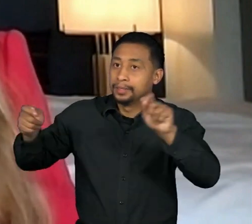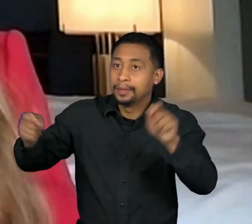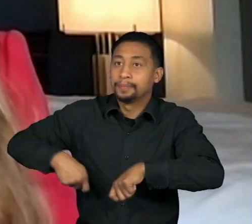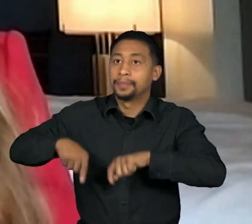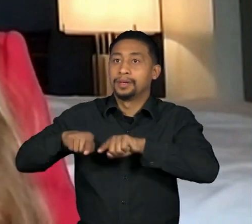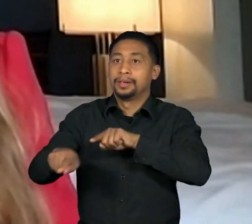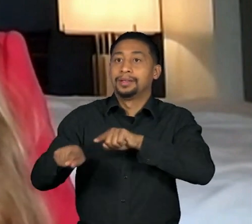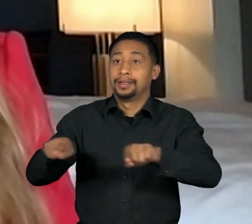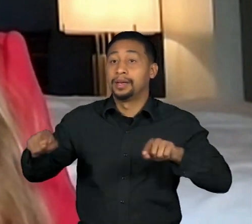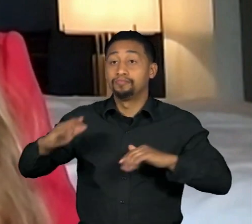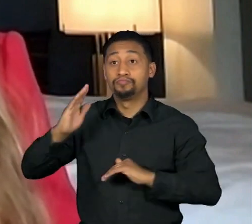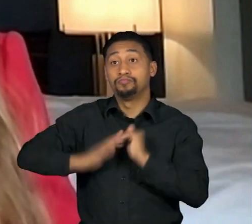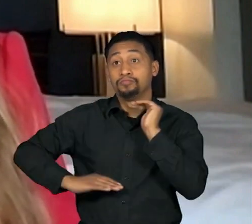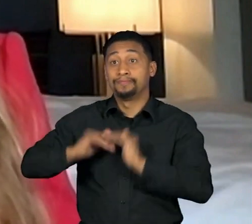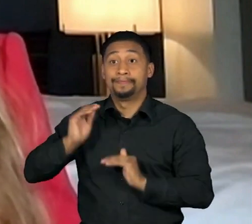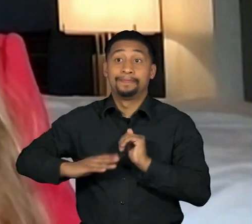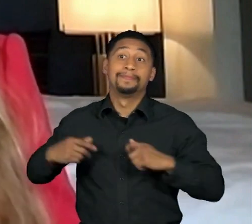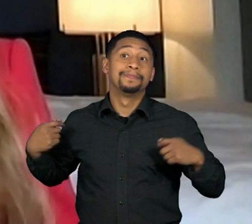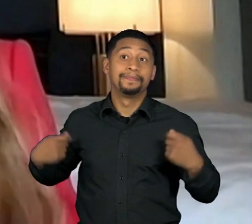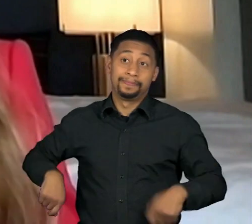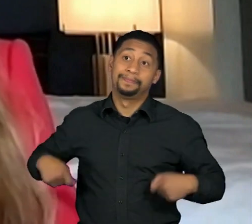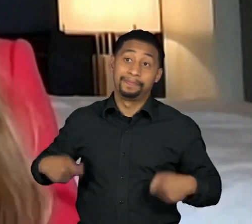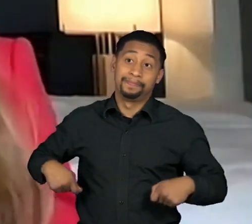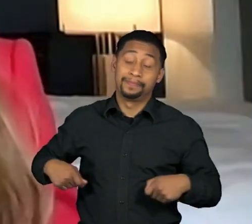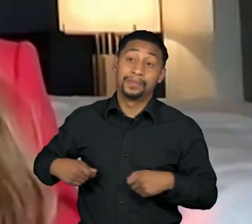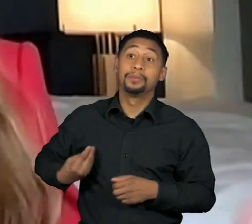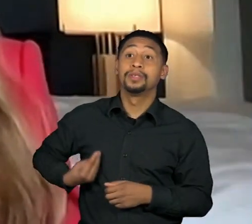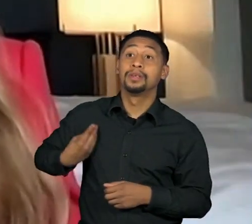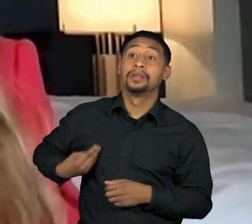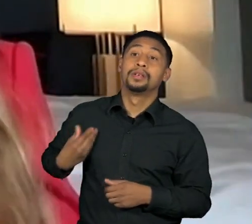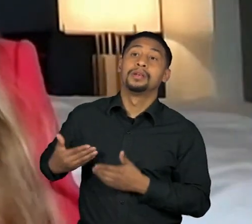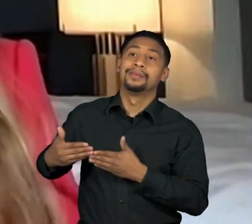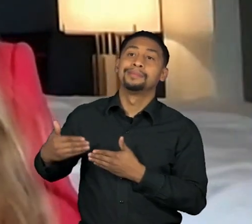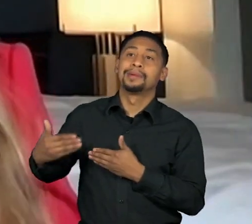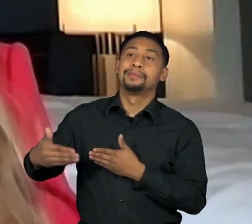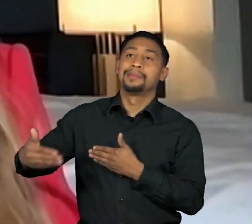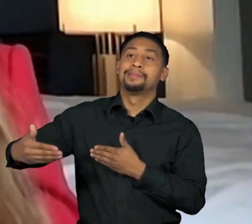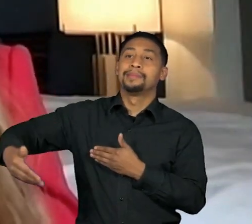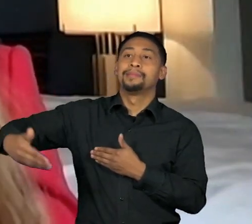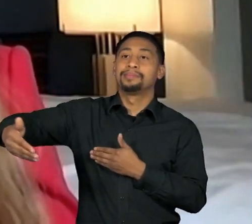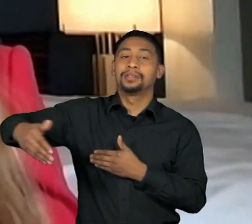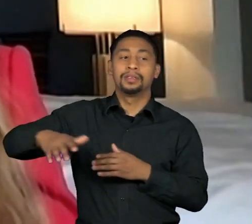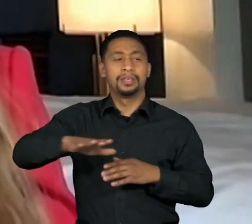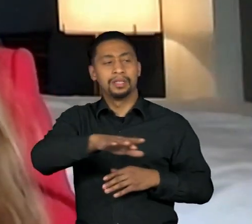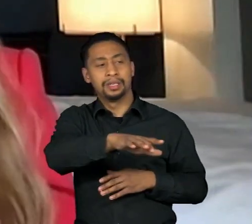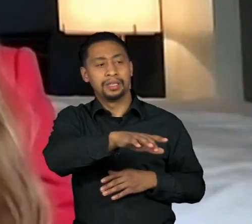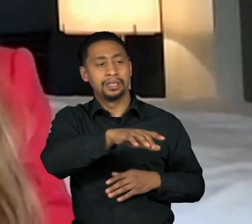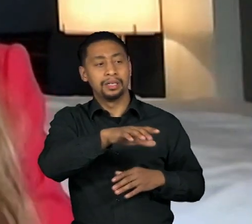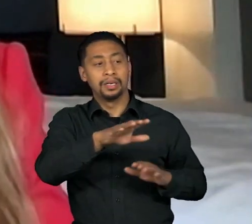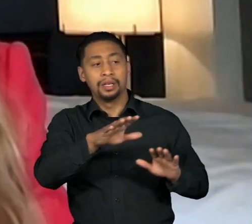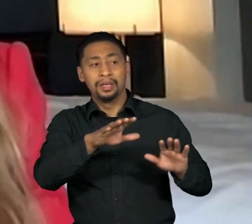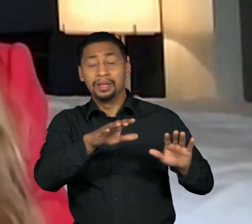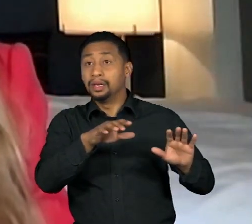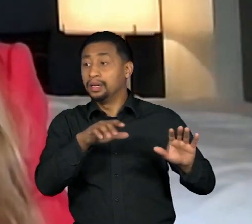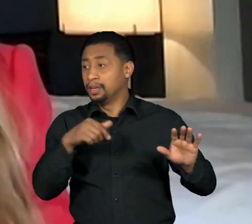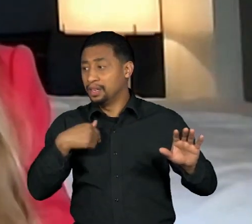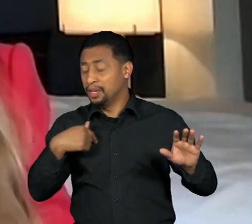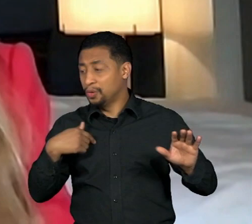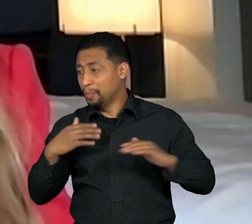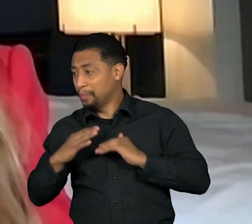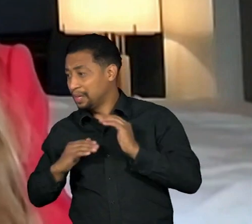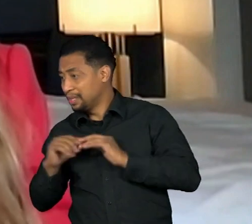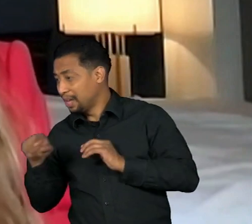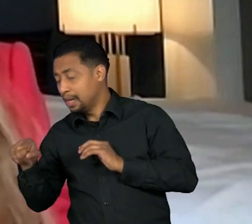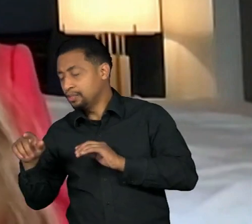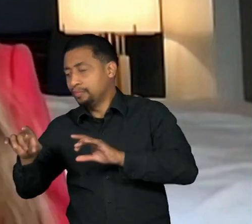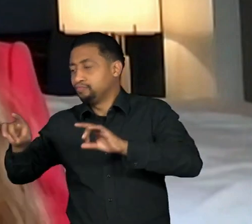No decorrer do tempo, as pessoas podem deixar de utilizar certas habilidades e necessitam de